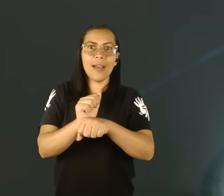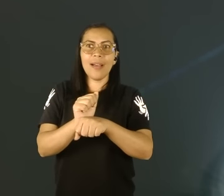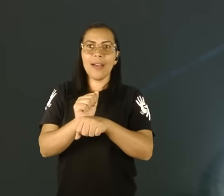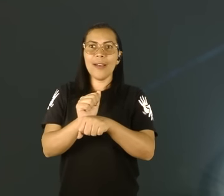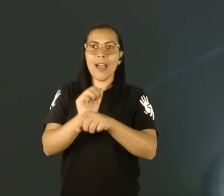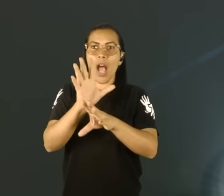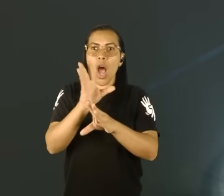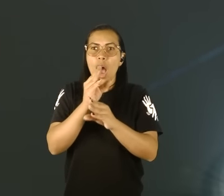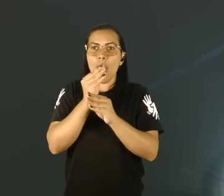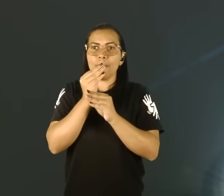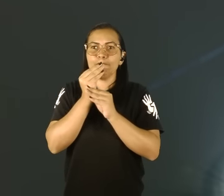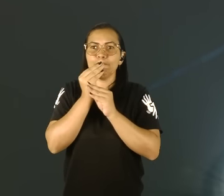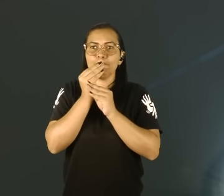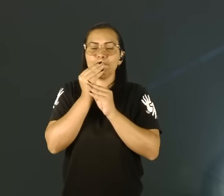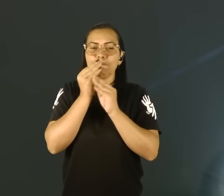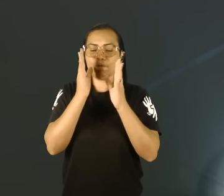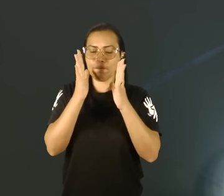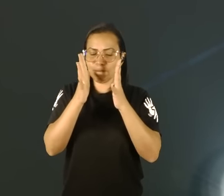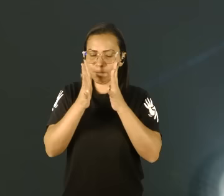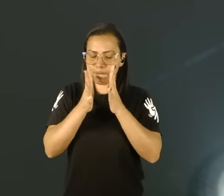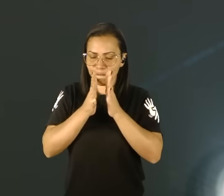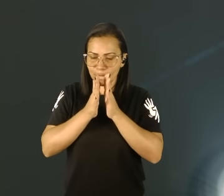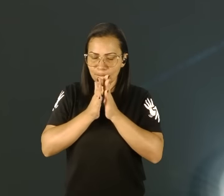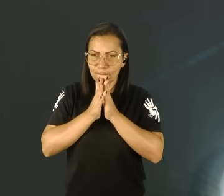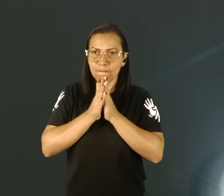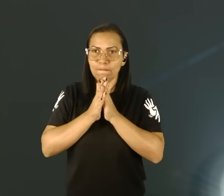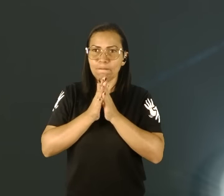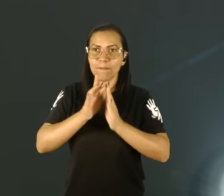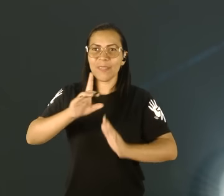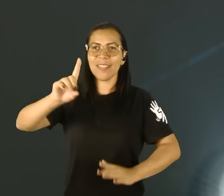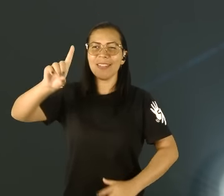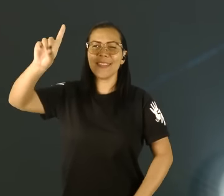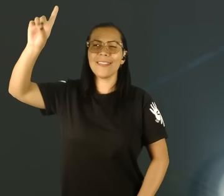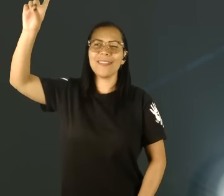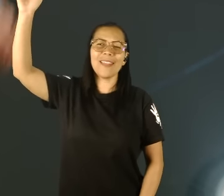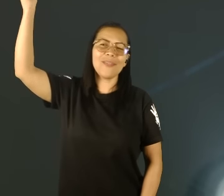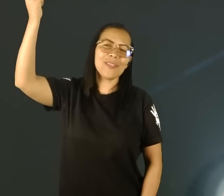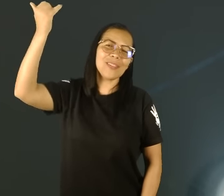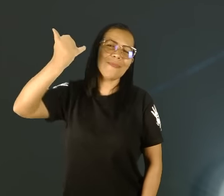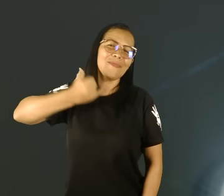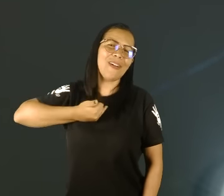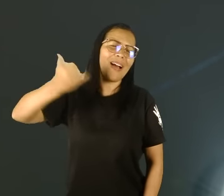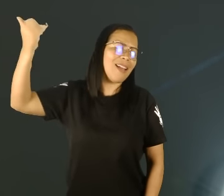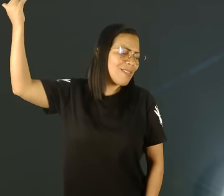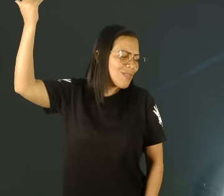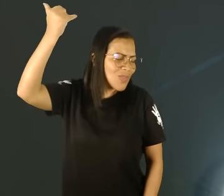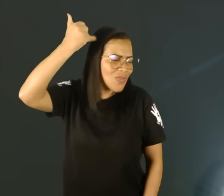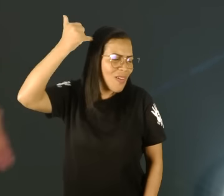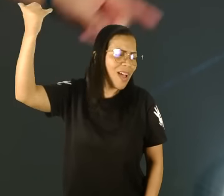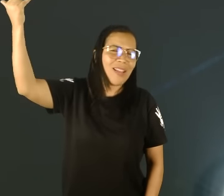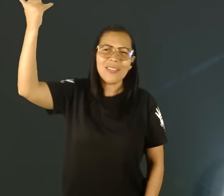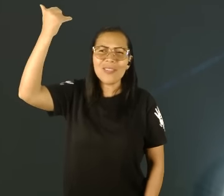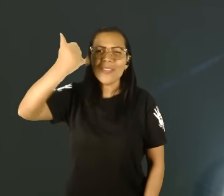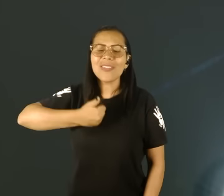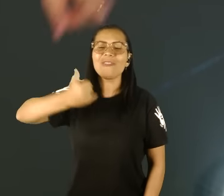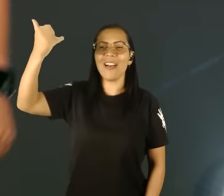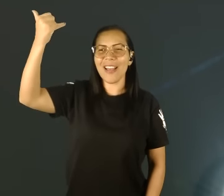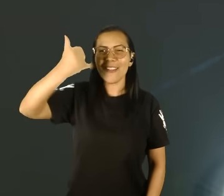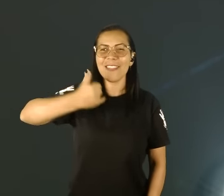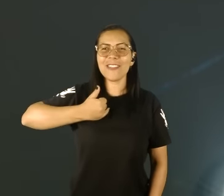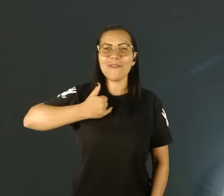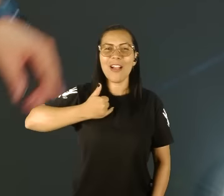mas você pode dizer para mim: pastor, eu nunca estive num mês tão ruim da minha vida, porque eu não tenho força